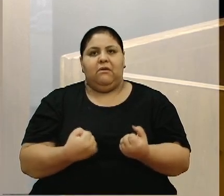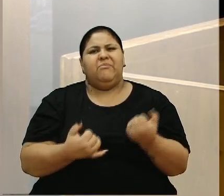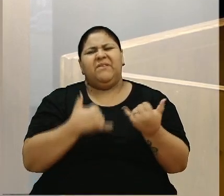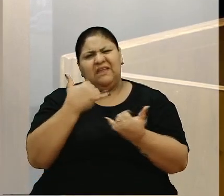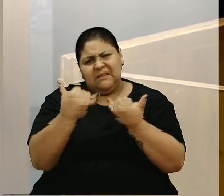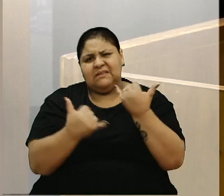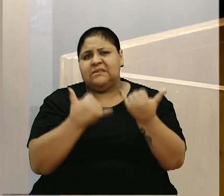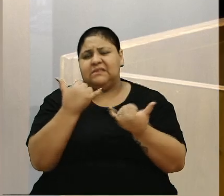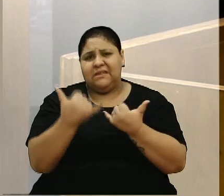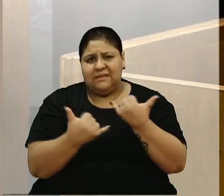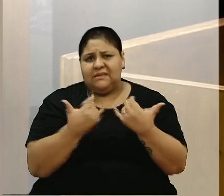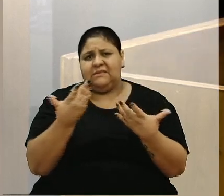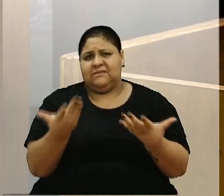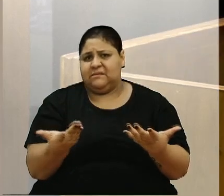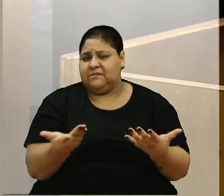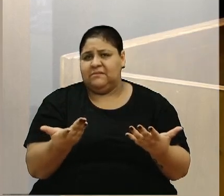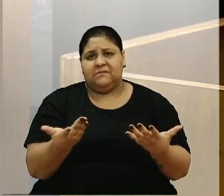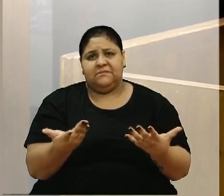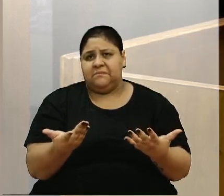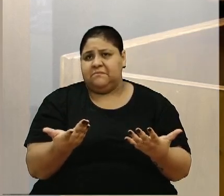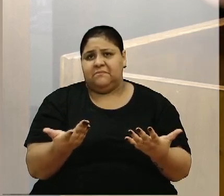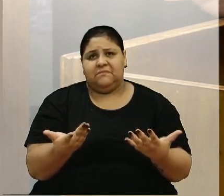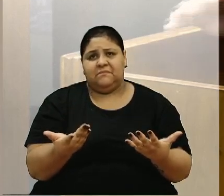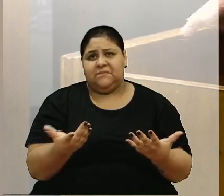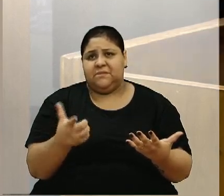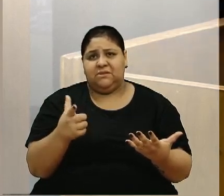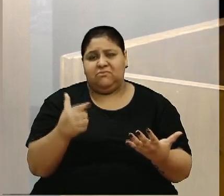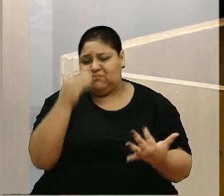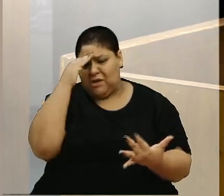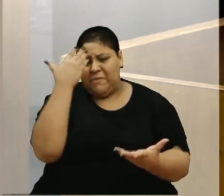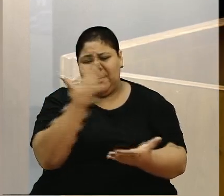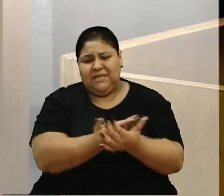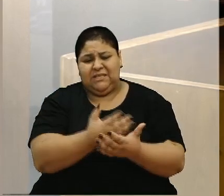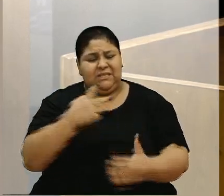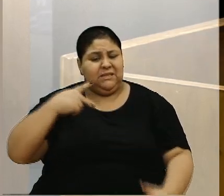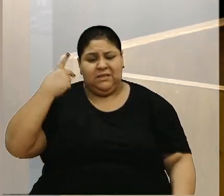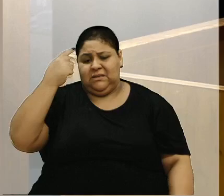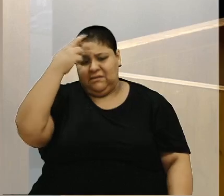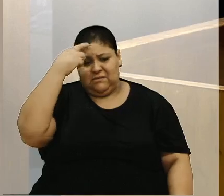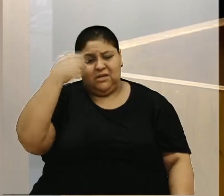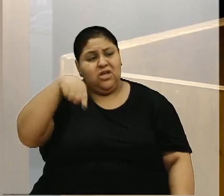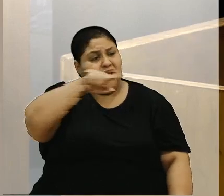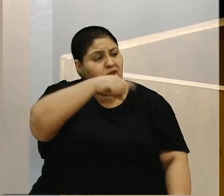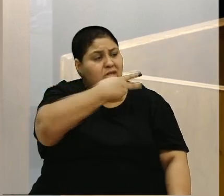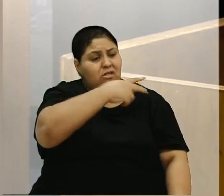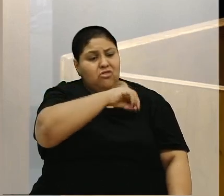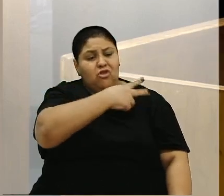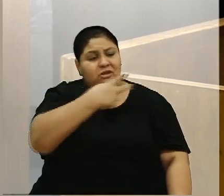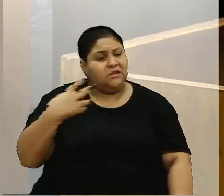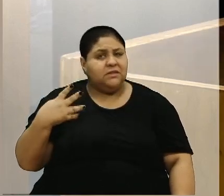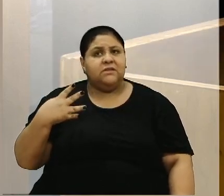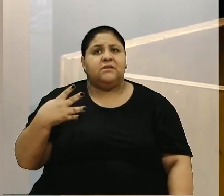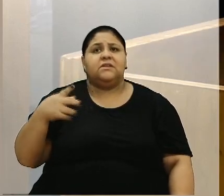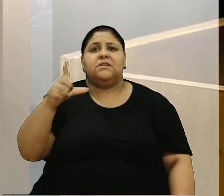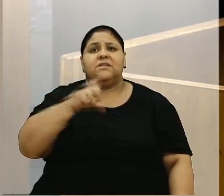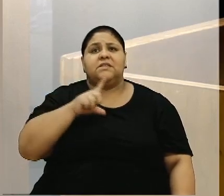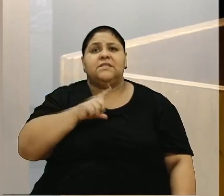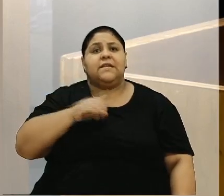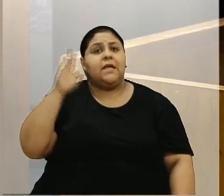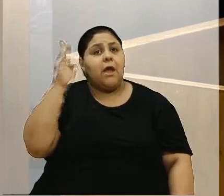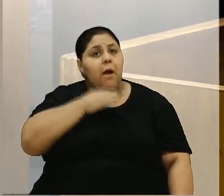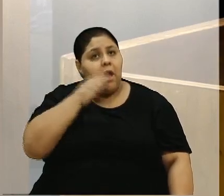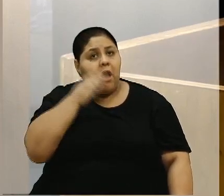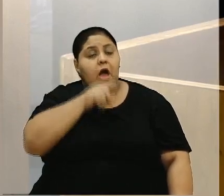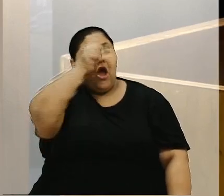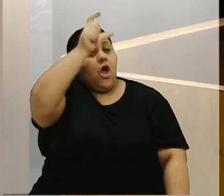brincadeira. Isso não dá para acreditar, vereador Rafael, não dá. Nós estamos em 2024, tem que agilizar,